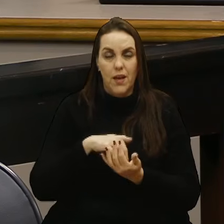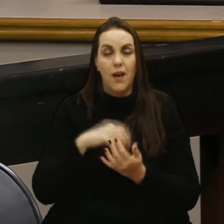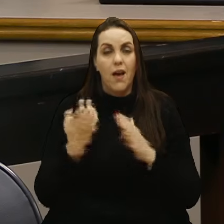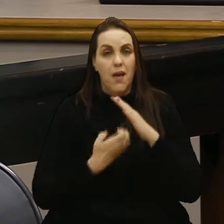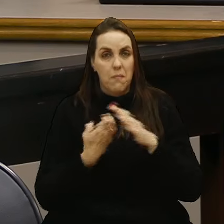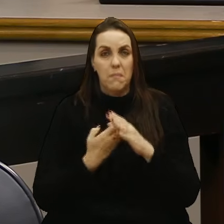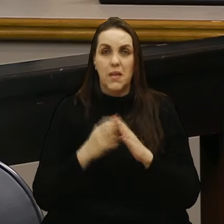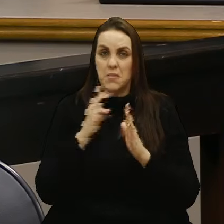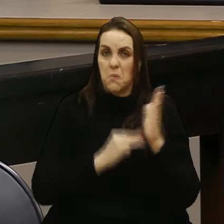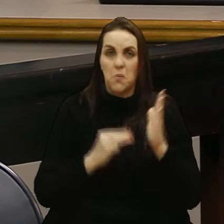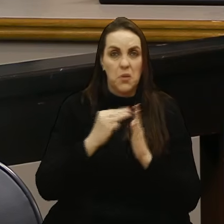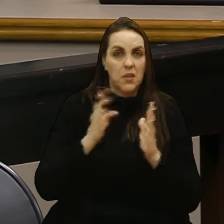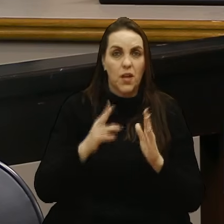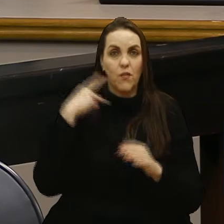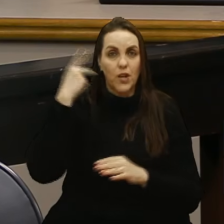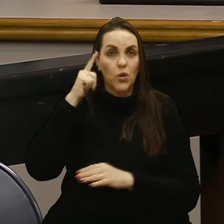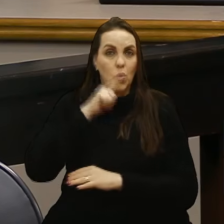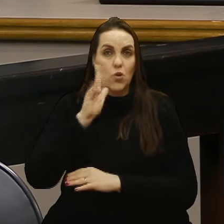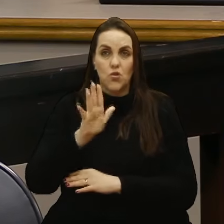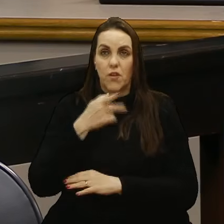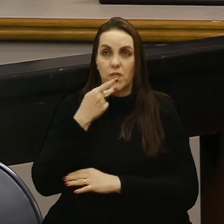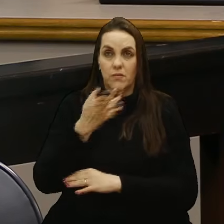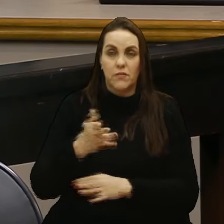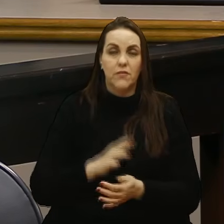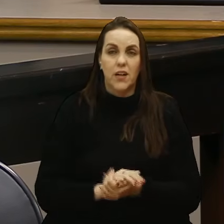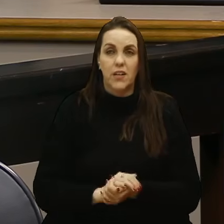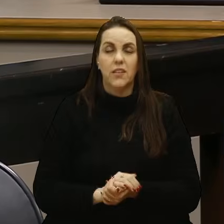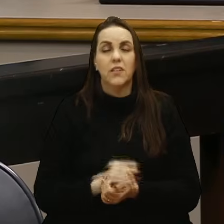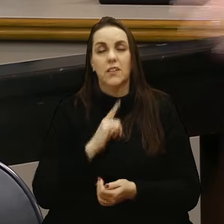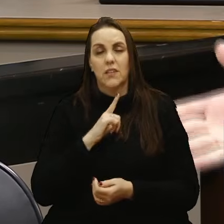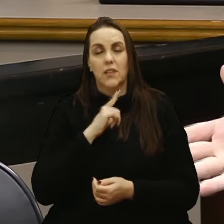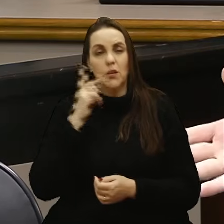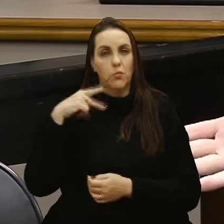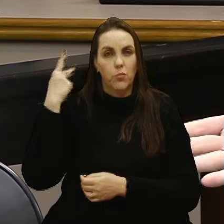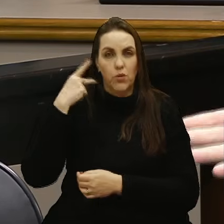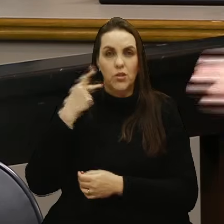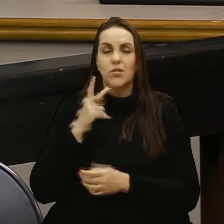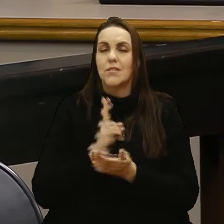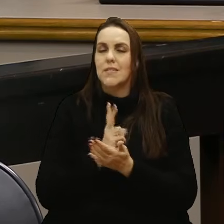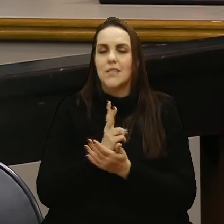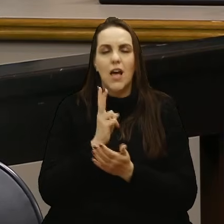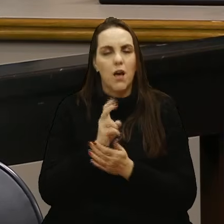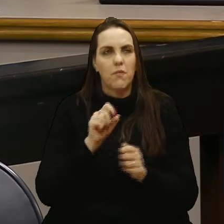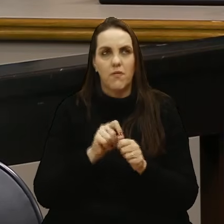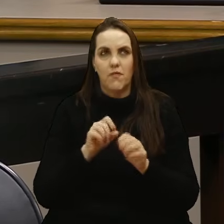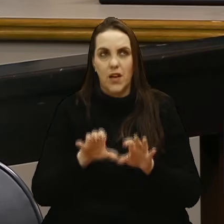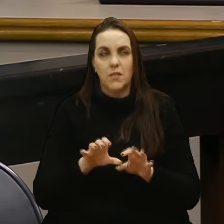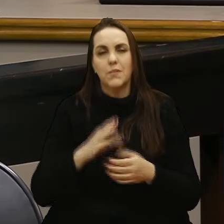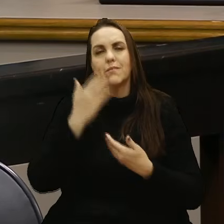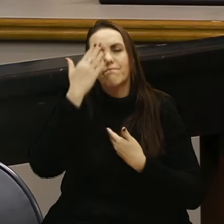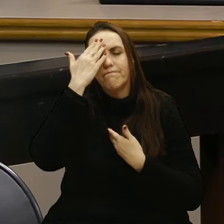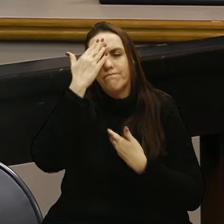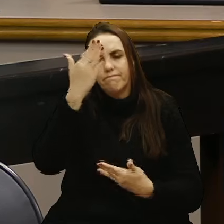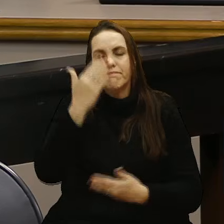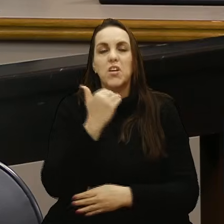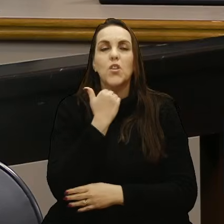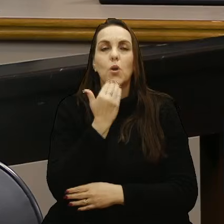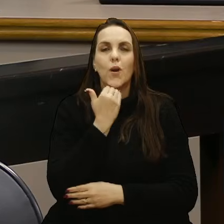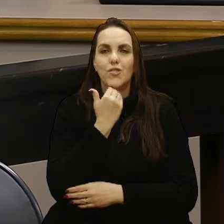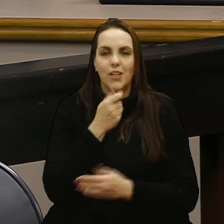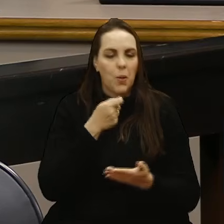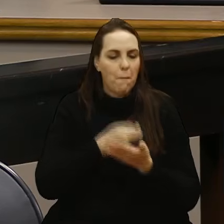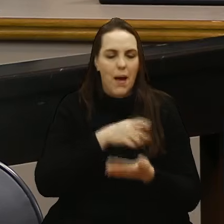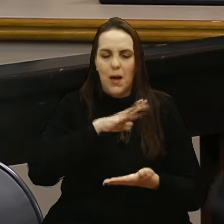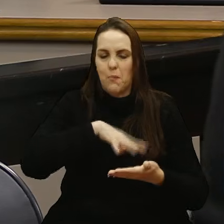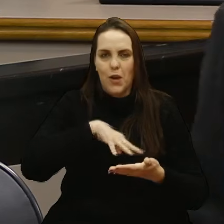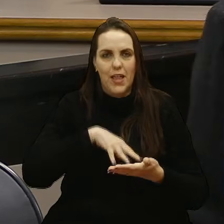falou. Não vou ficar aqui elogiando, porque muitos políticos assim fazem sempre, né? Mas gratidão não paga os boletos de vocês e